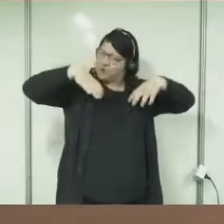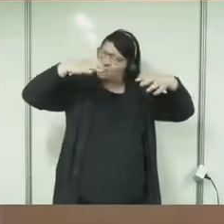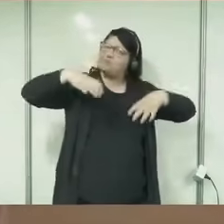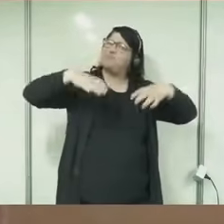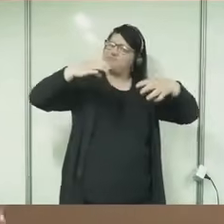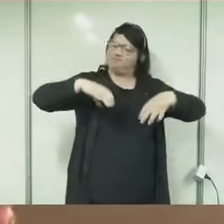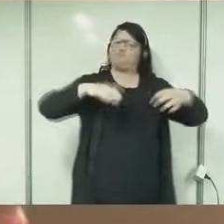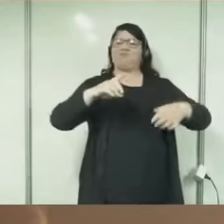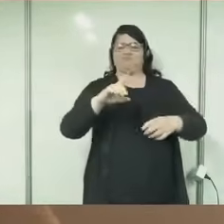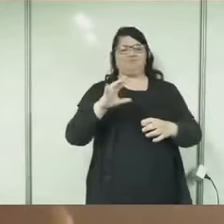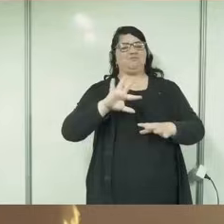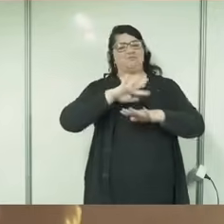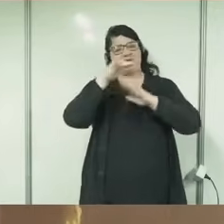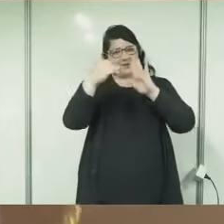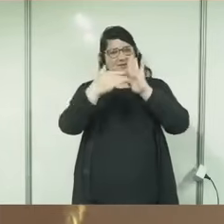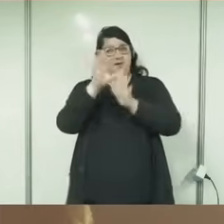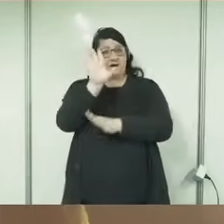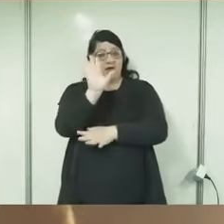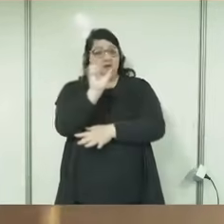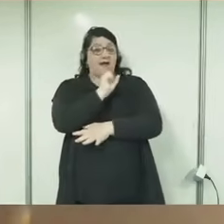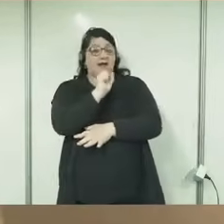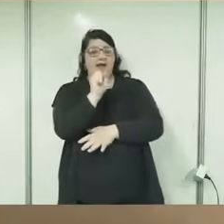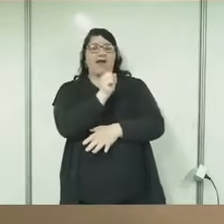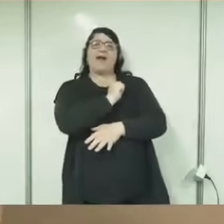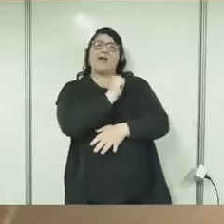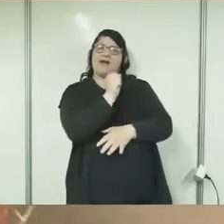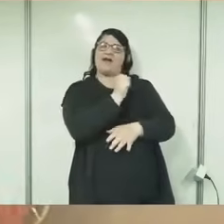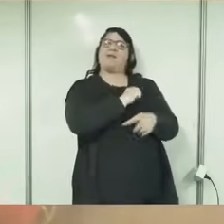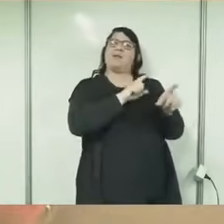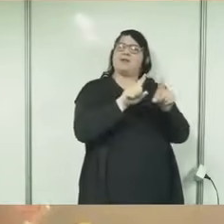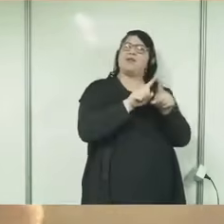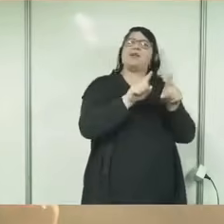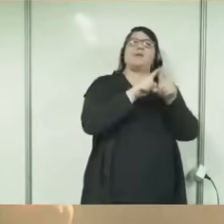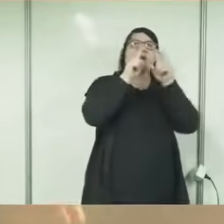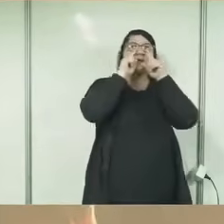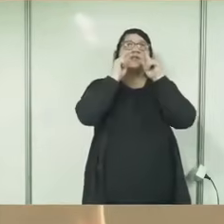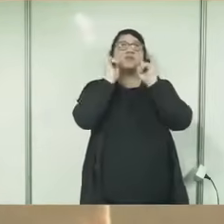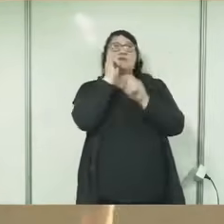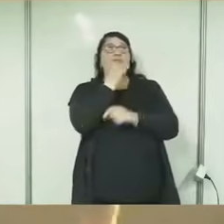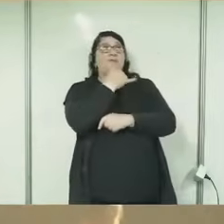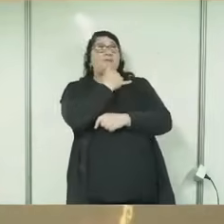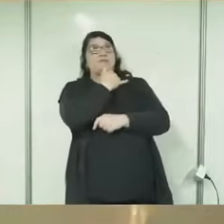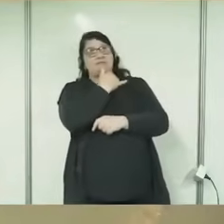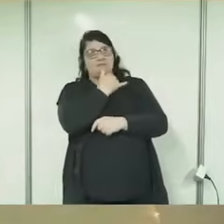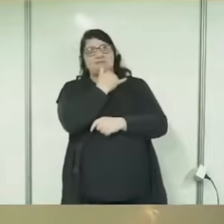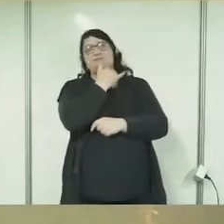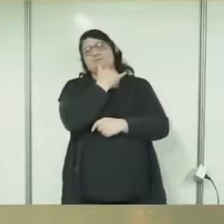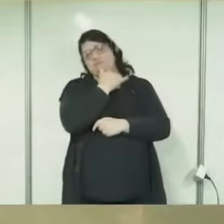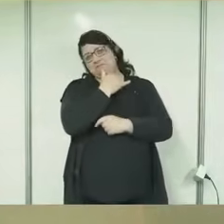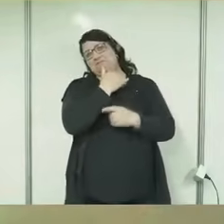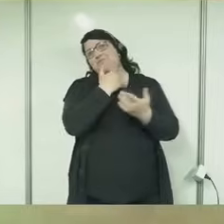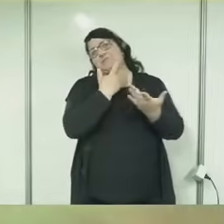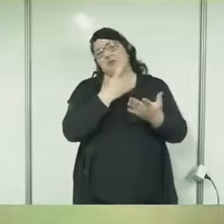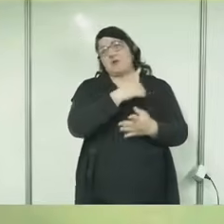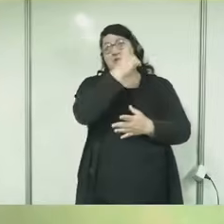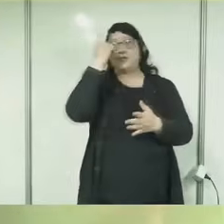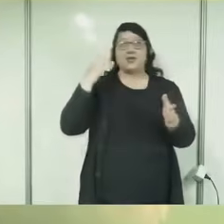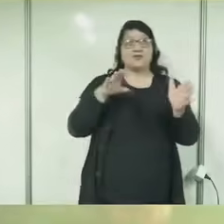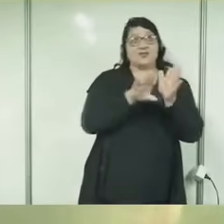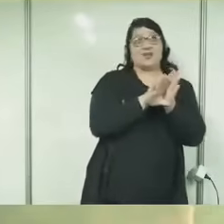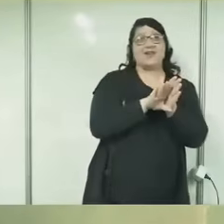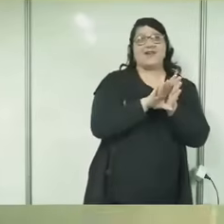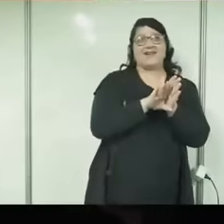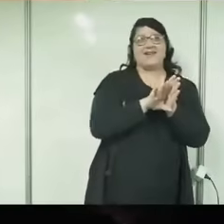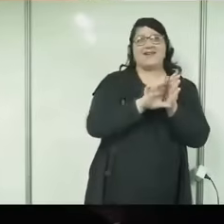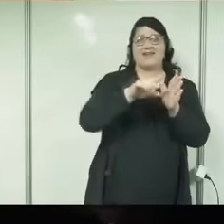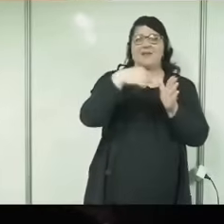Todo mundo ama um dia, todo mundo chora um dia. A gente chega, todo vai embora. Escuta